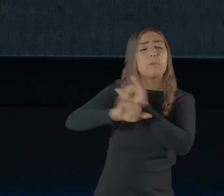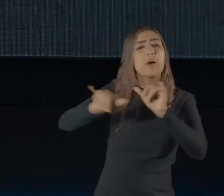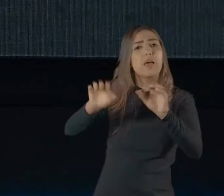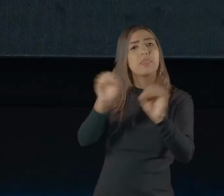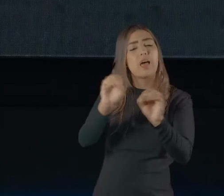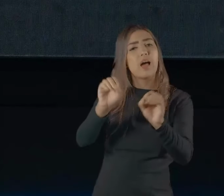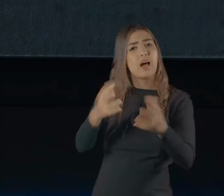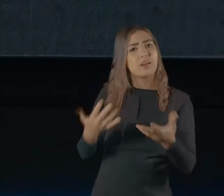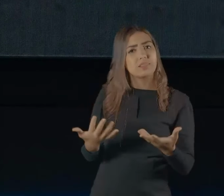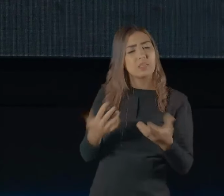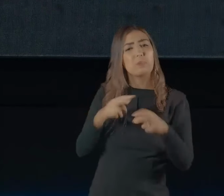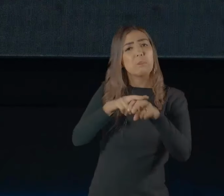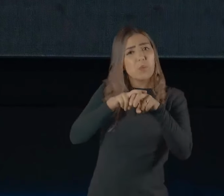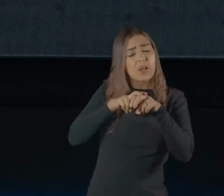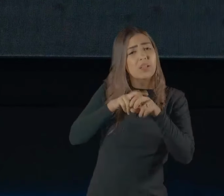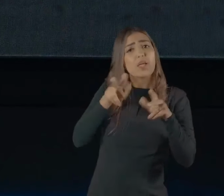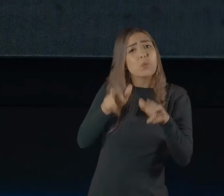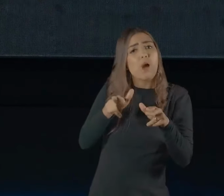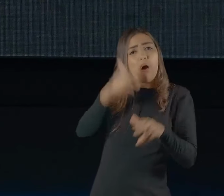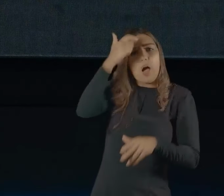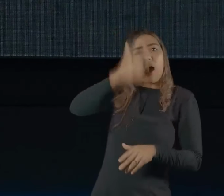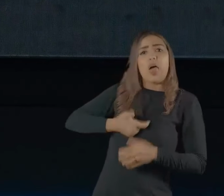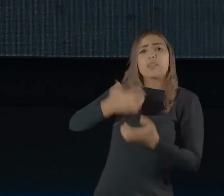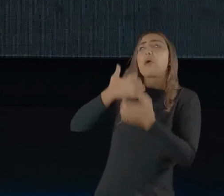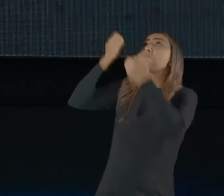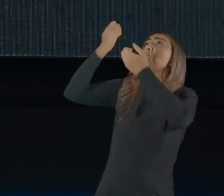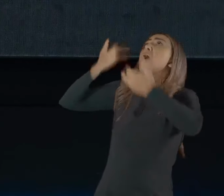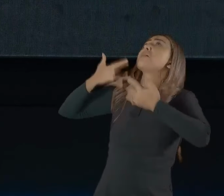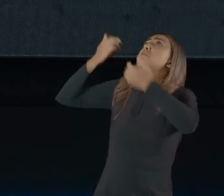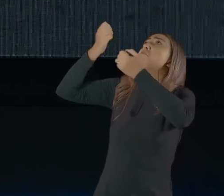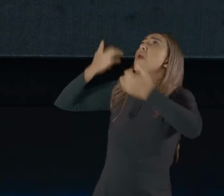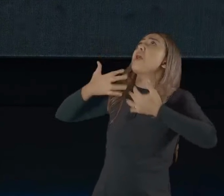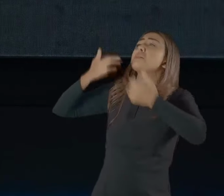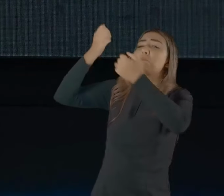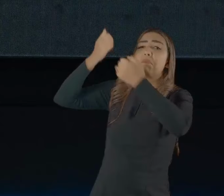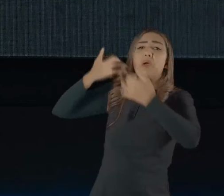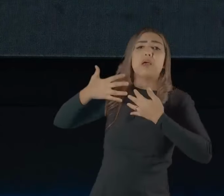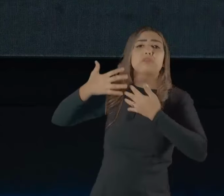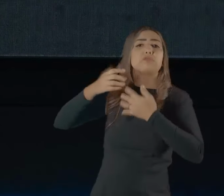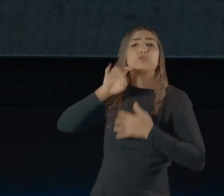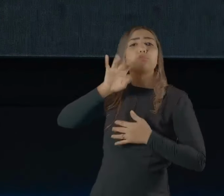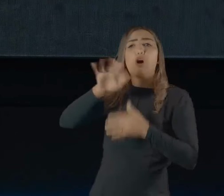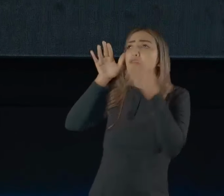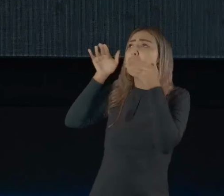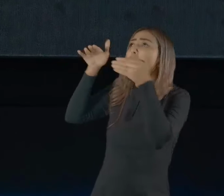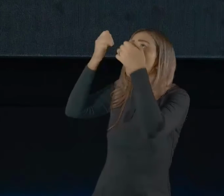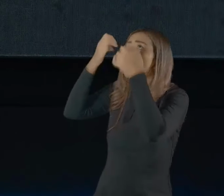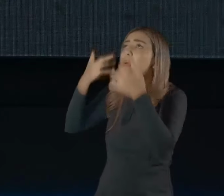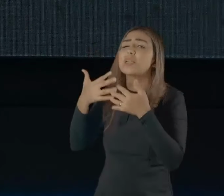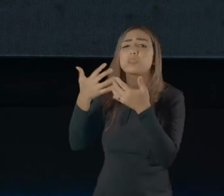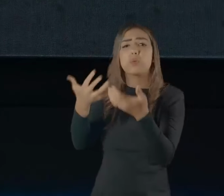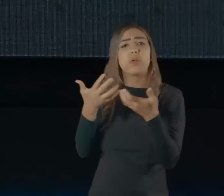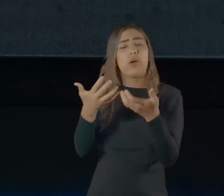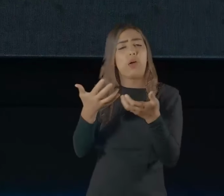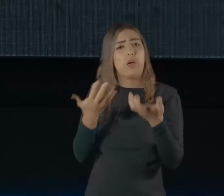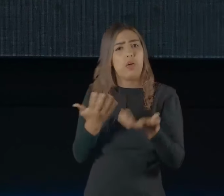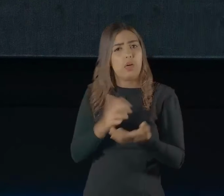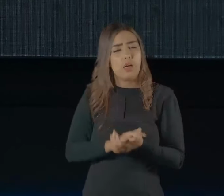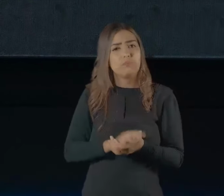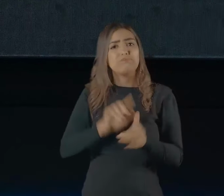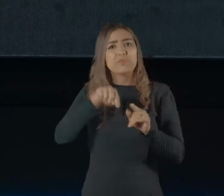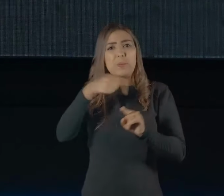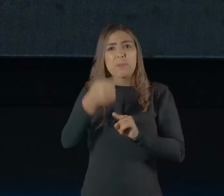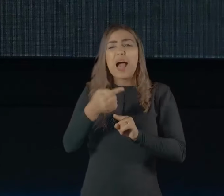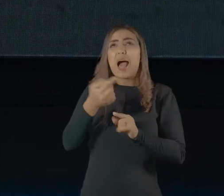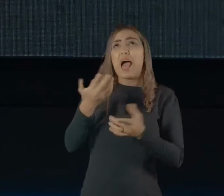quer só o quê? Só quer a bênção. E aí, quando recebe essa mensagem equivocada e começa a enfrentar